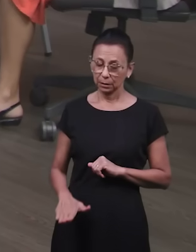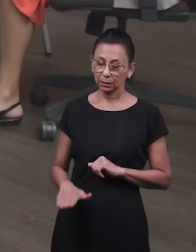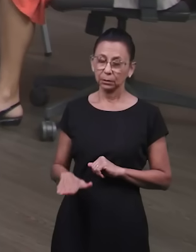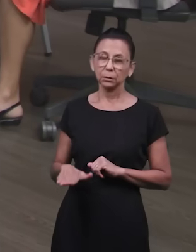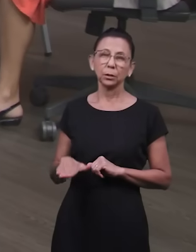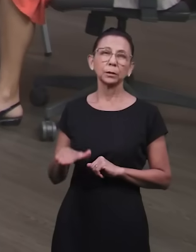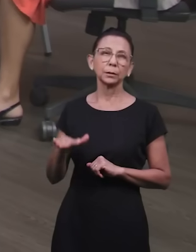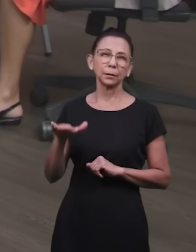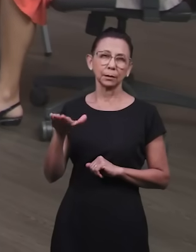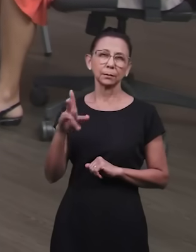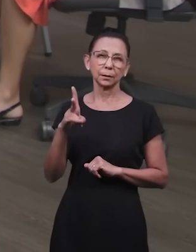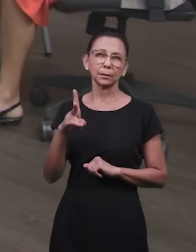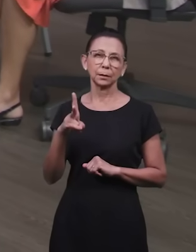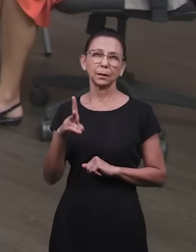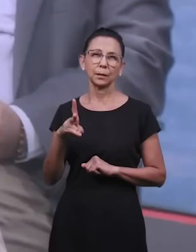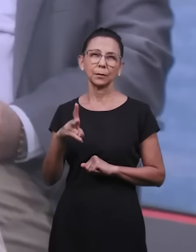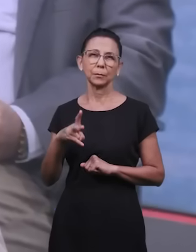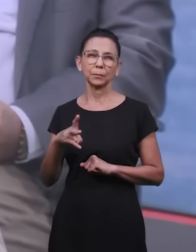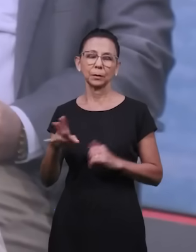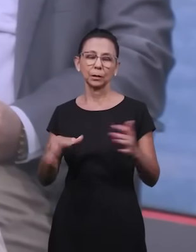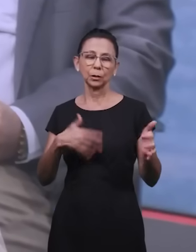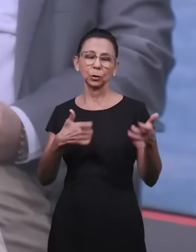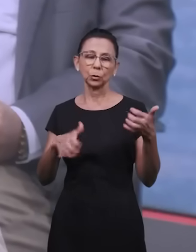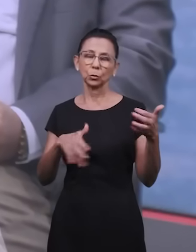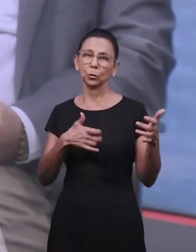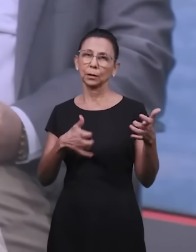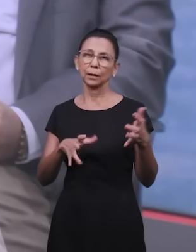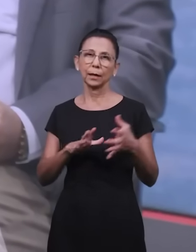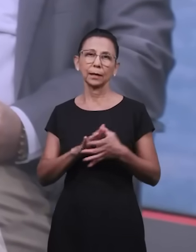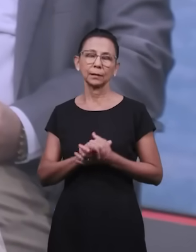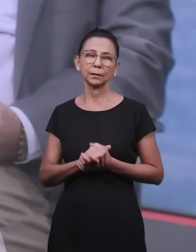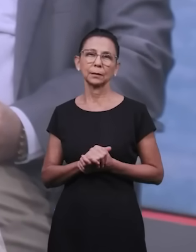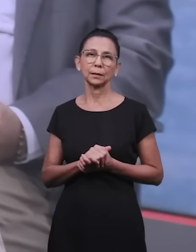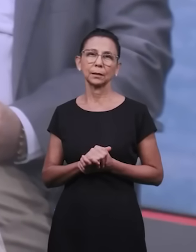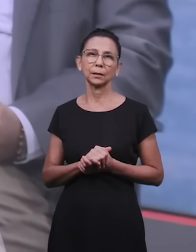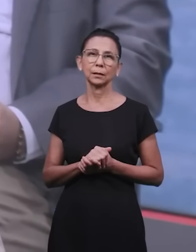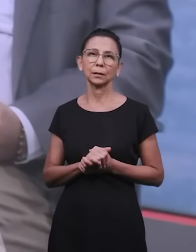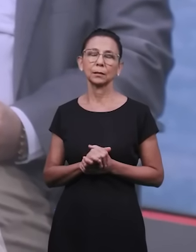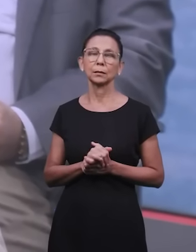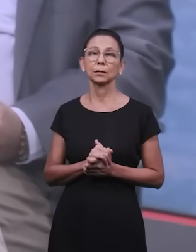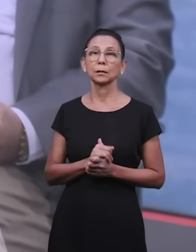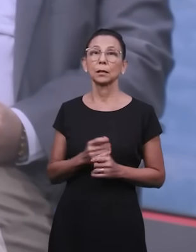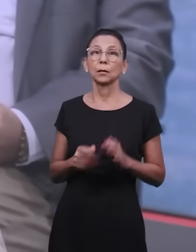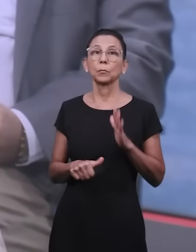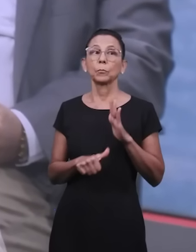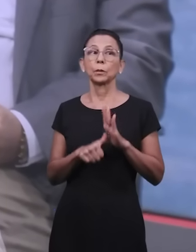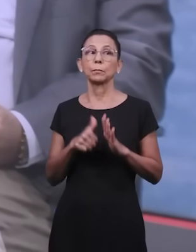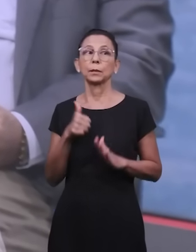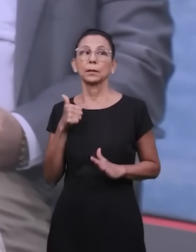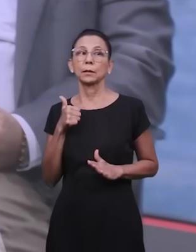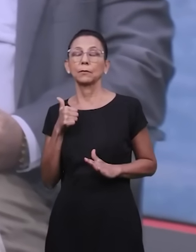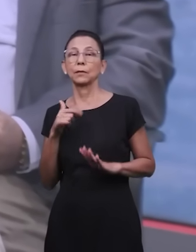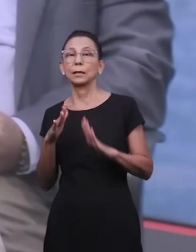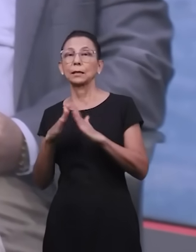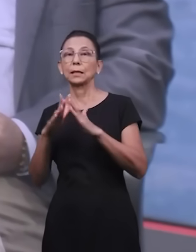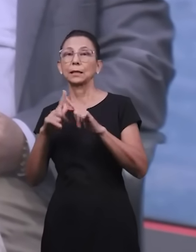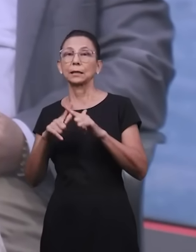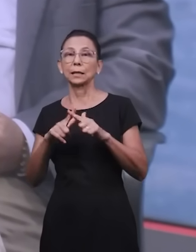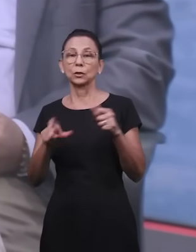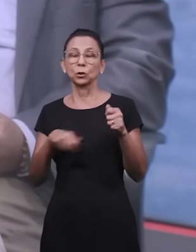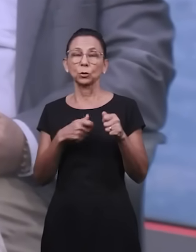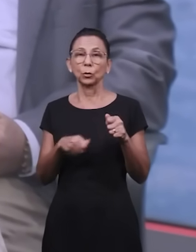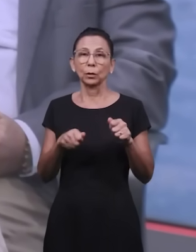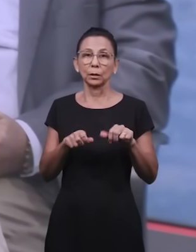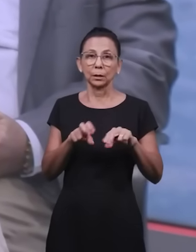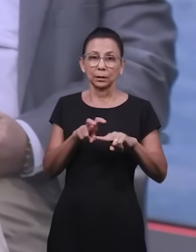desde criança, no louvor, na igreja. Eu gosto sempre de contar que a primeira vez que eu toquei na igreja, os meus pés não tocavam o chão, ficavam balançando